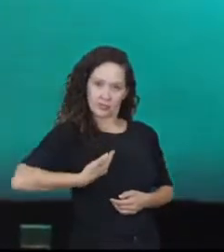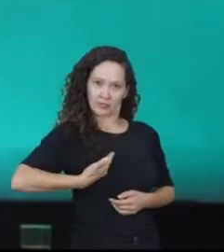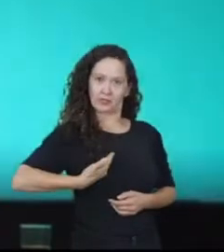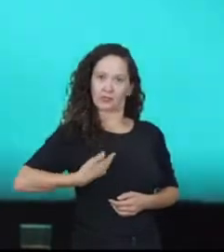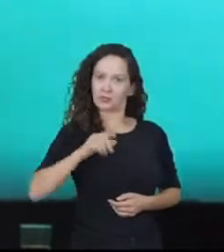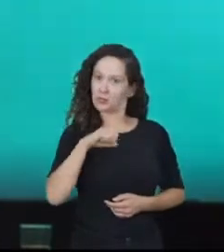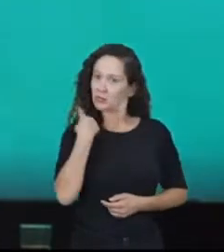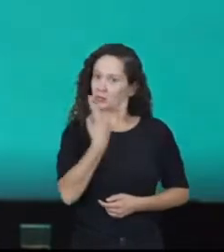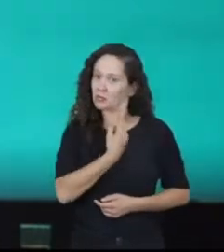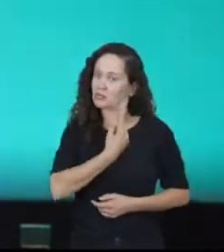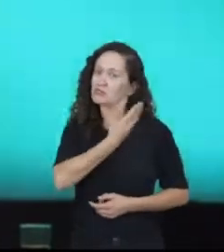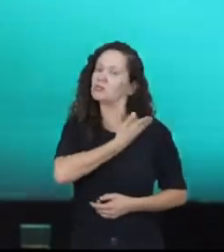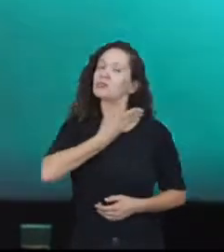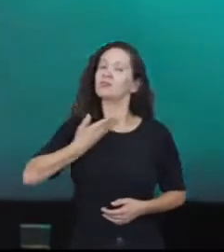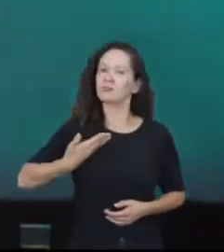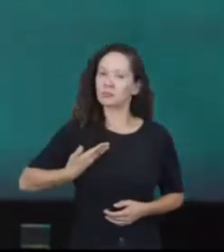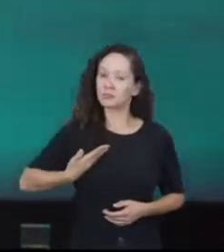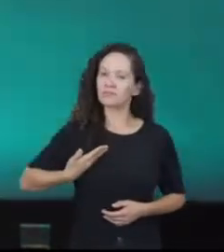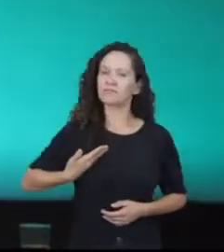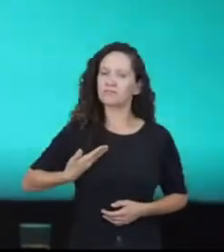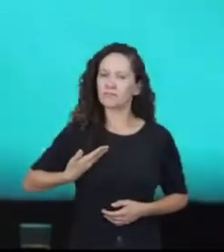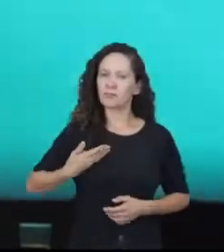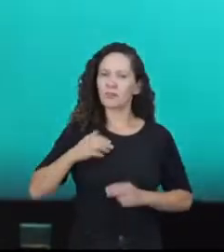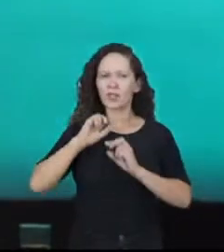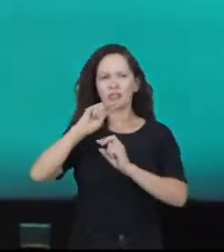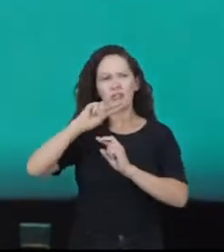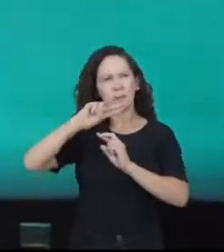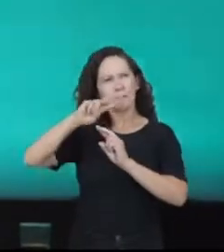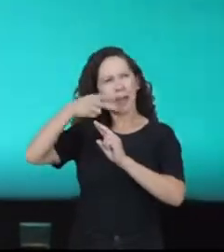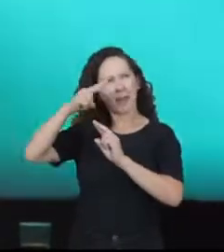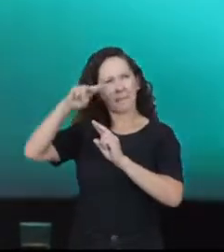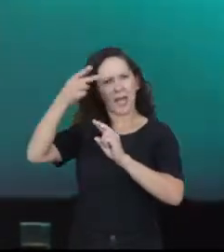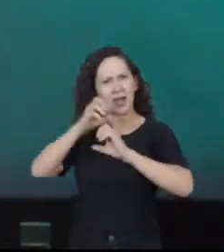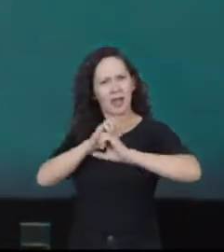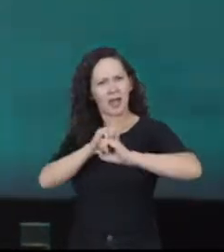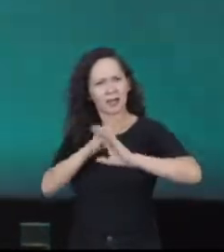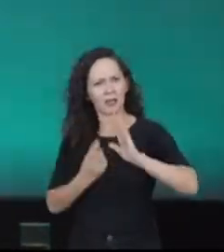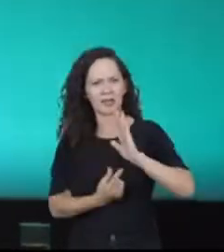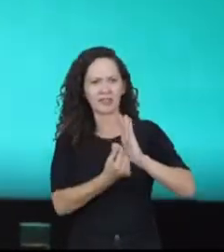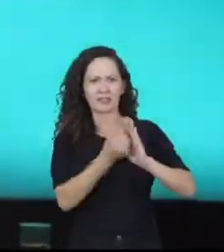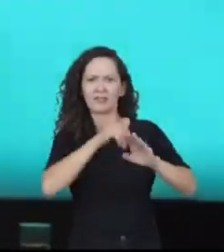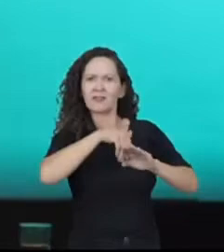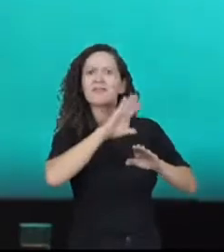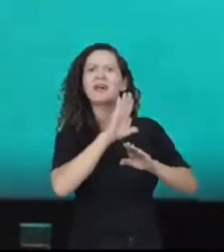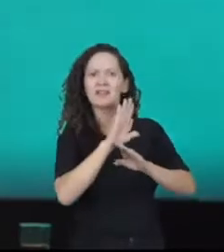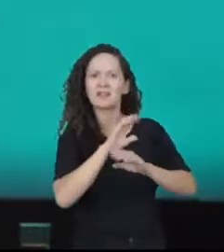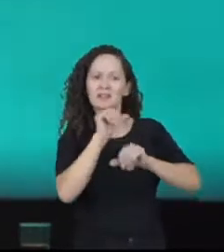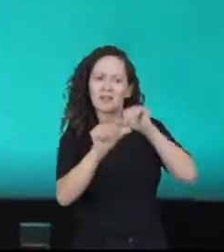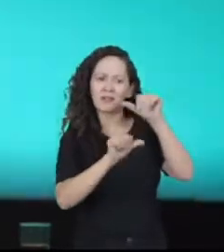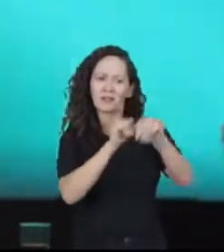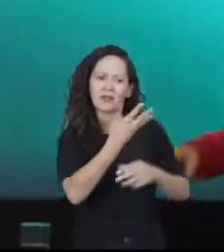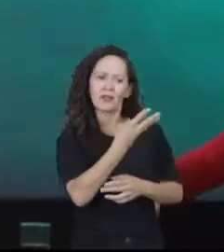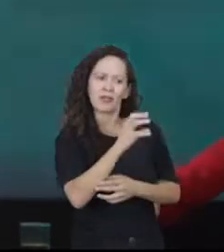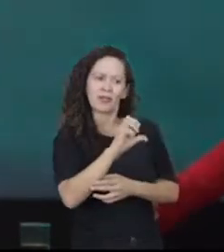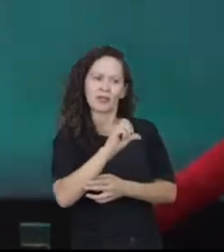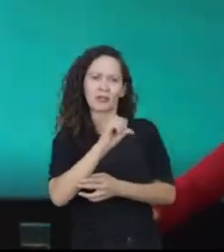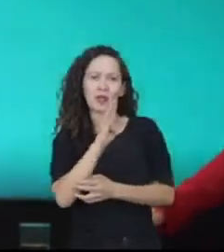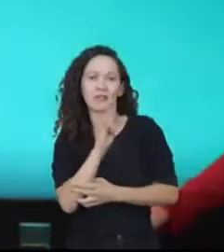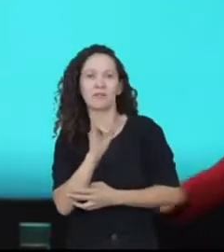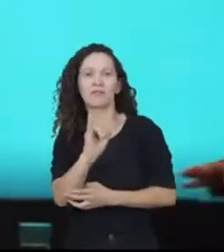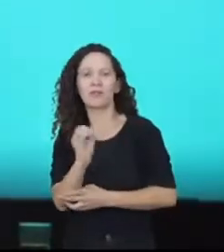Nos nossos governos, triplicamos o investimento da educação, que saltaram de 49 bilhões de reais em